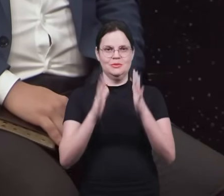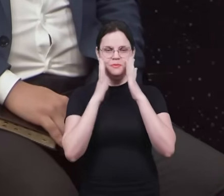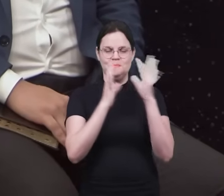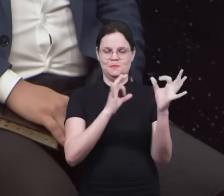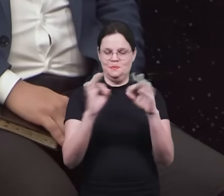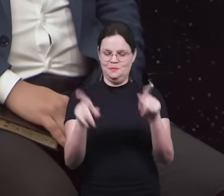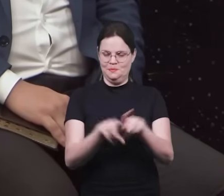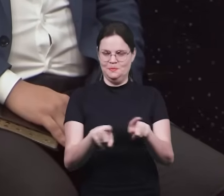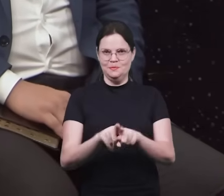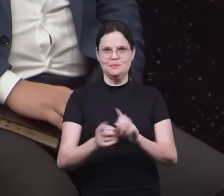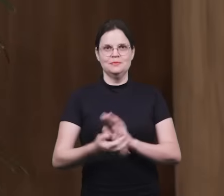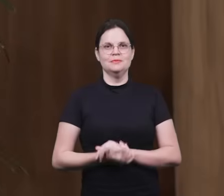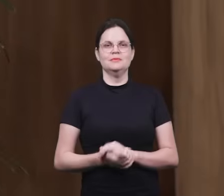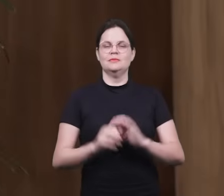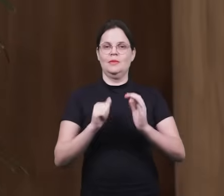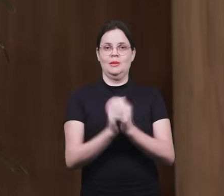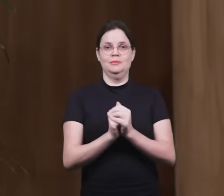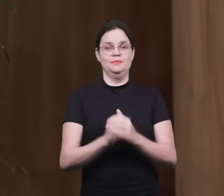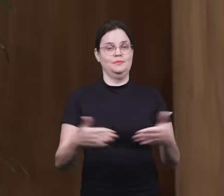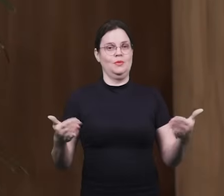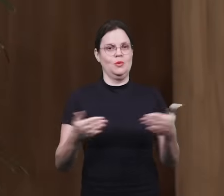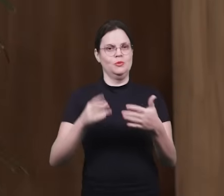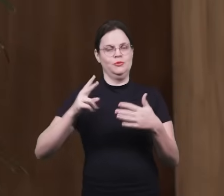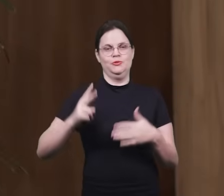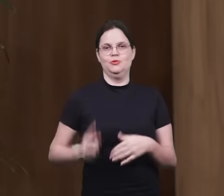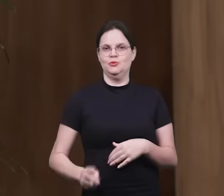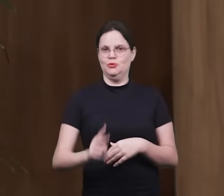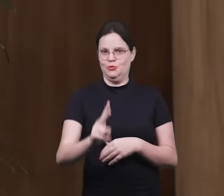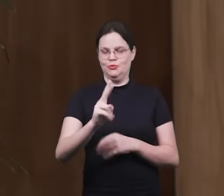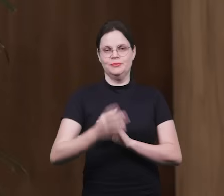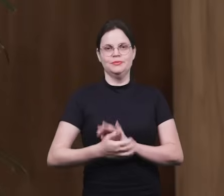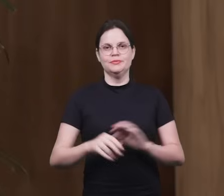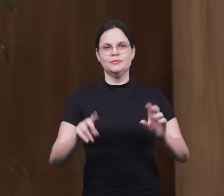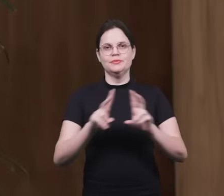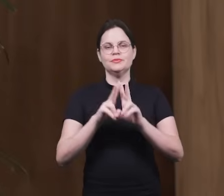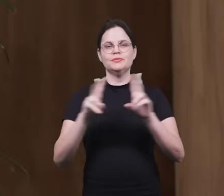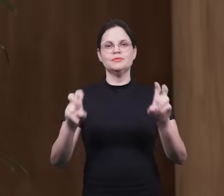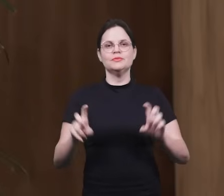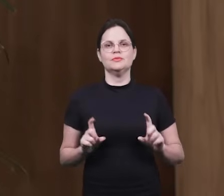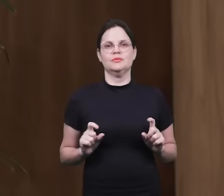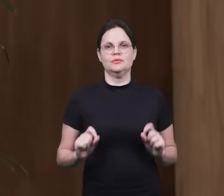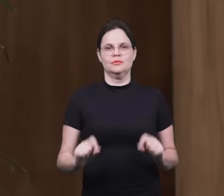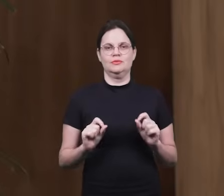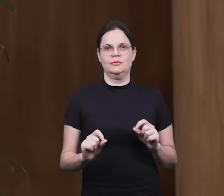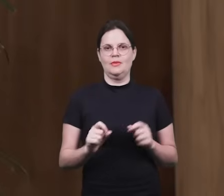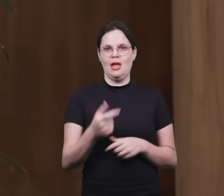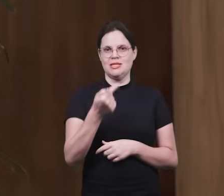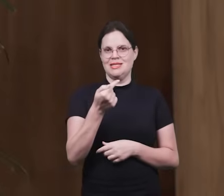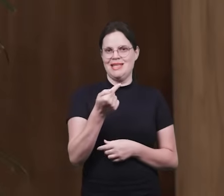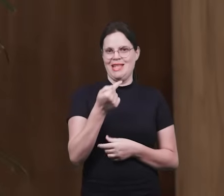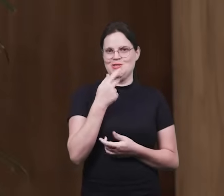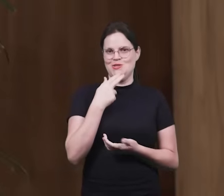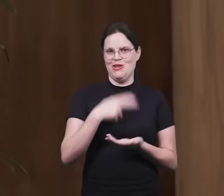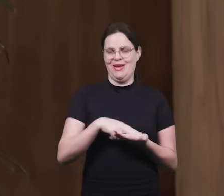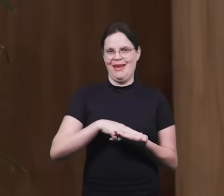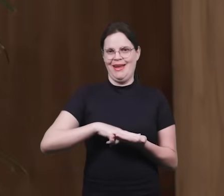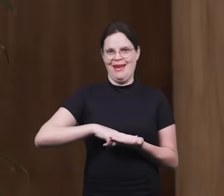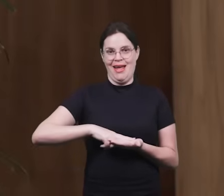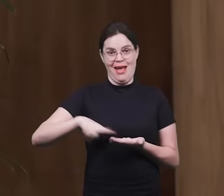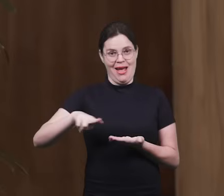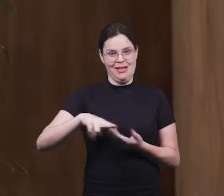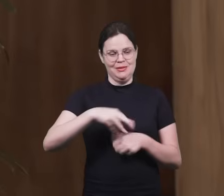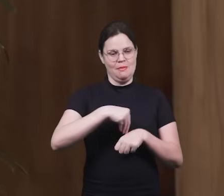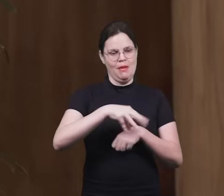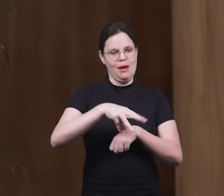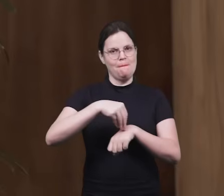aqueles que participam conosco. Amém. Hoje nós vamos dar continuidade ao assunto das 7 cartas às igrejas